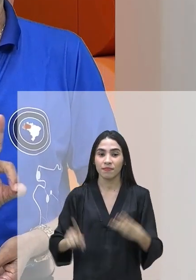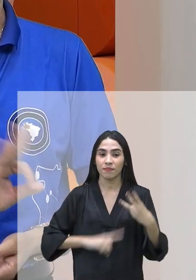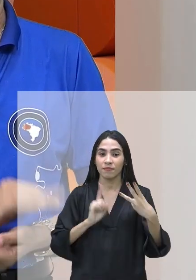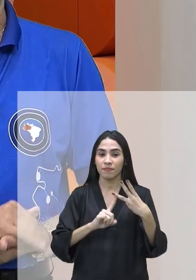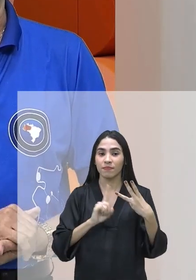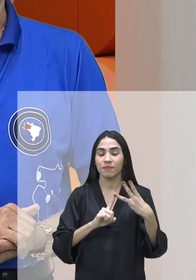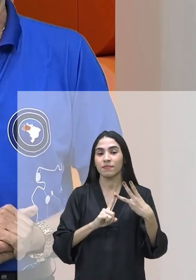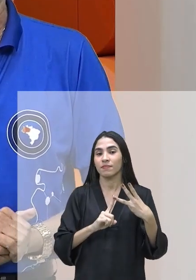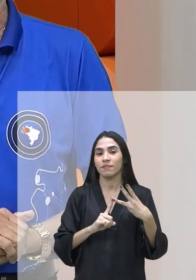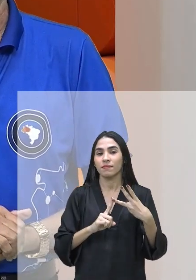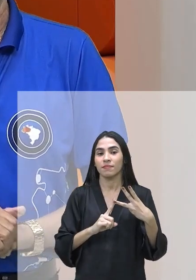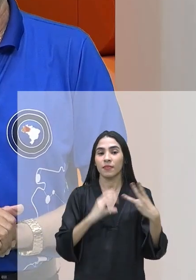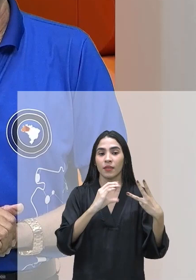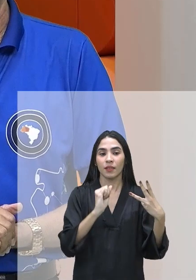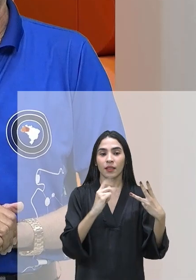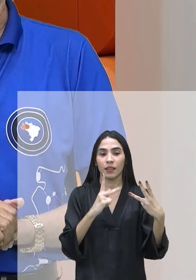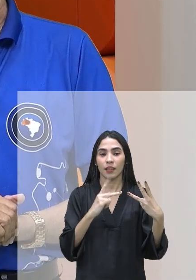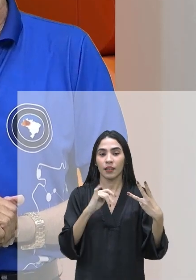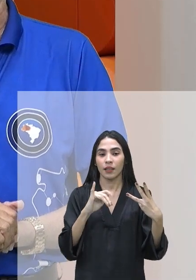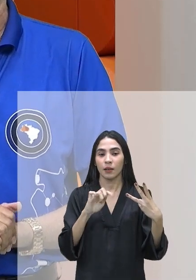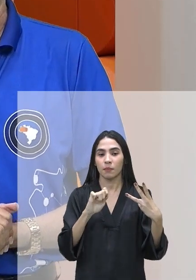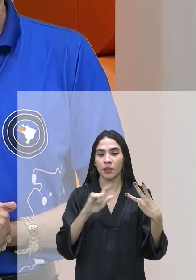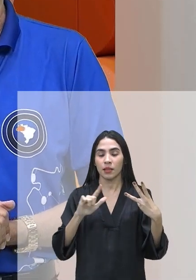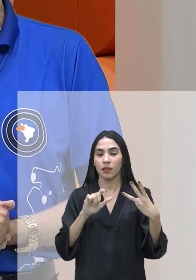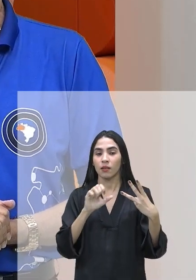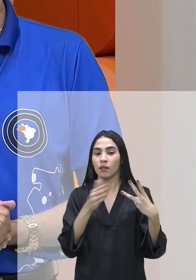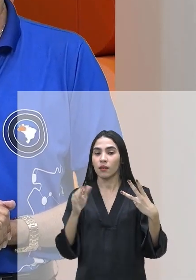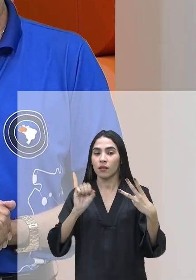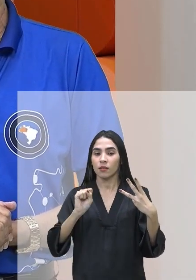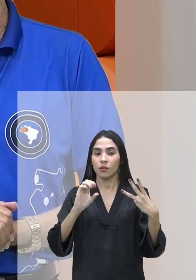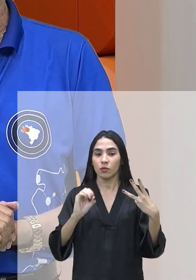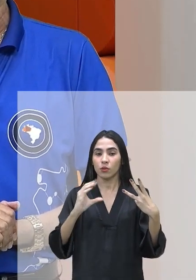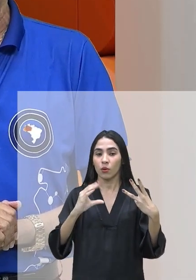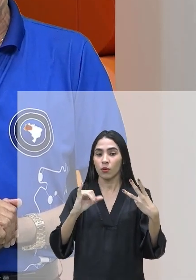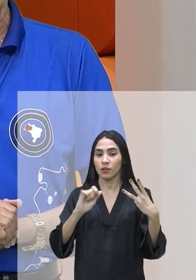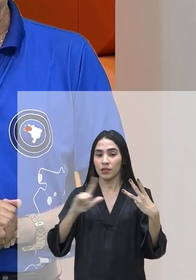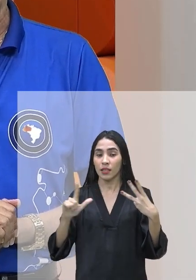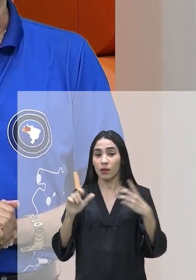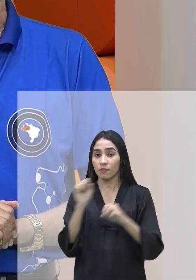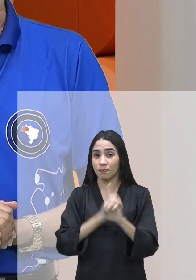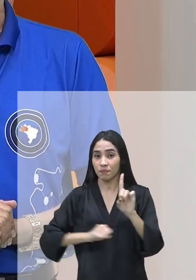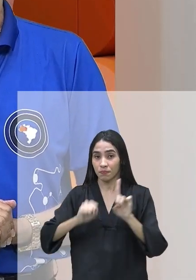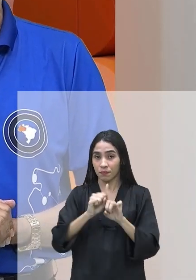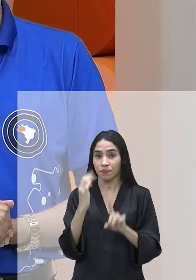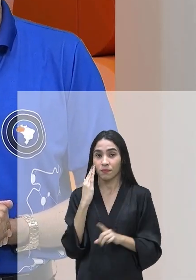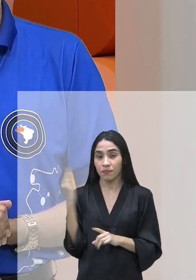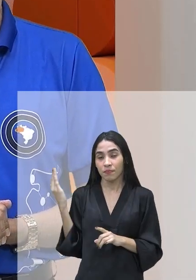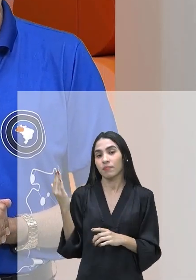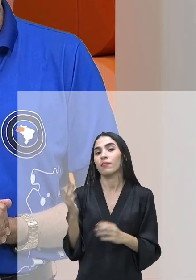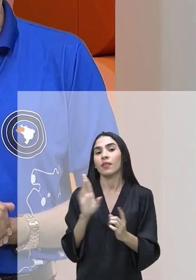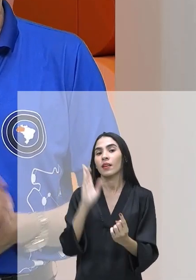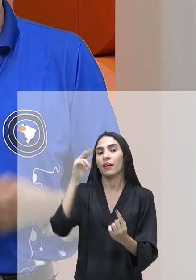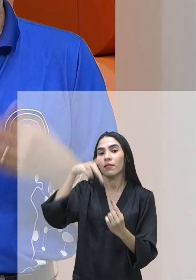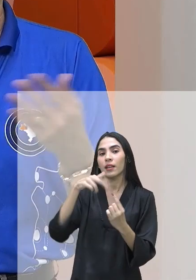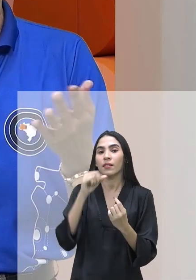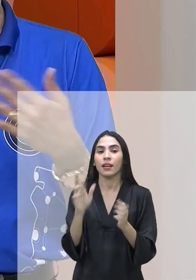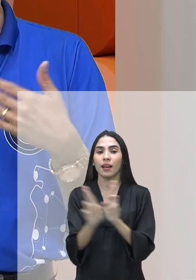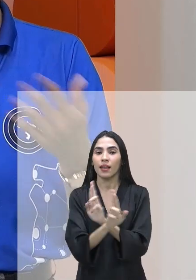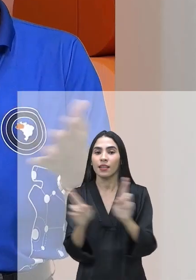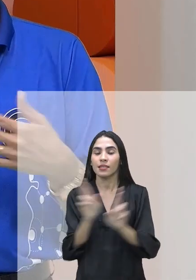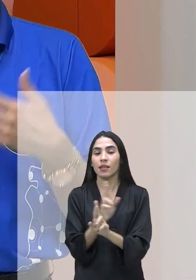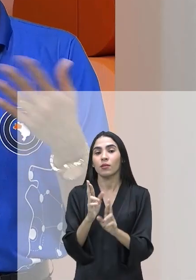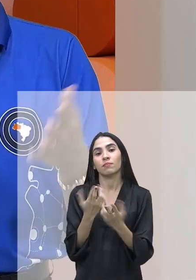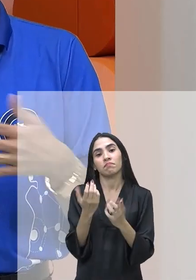tipo de capital em Pierre Bourdieu é o capital social. Este refere-se às relações